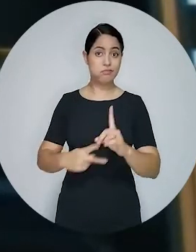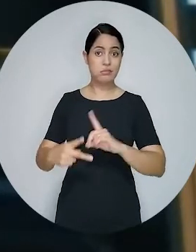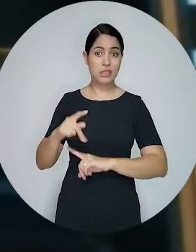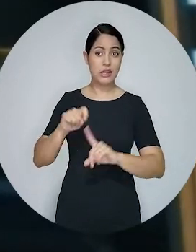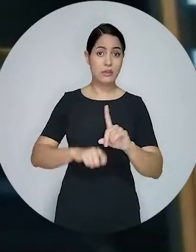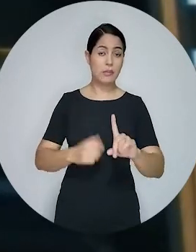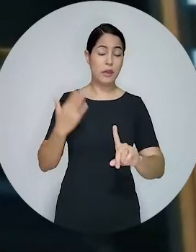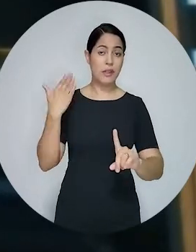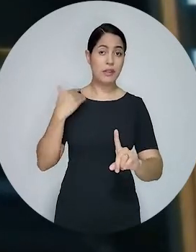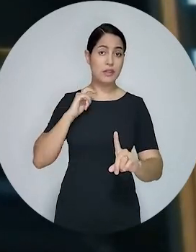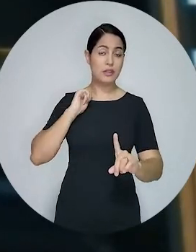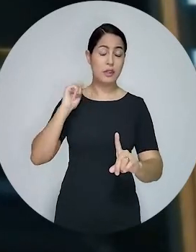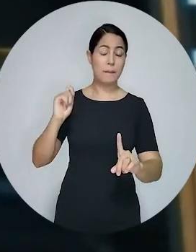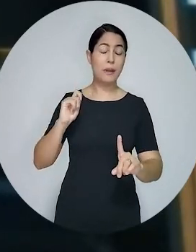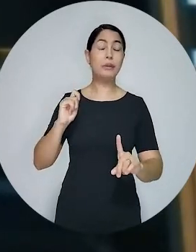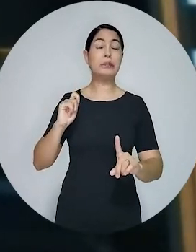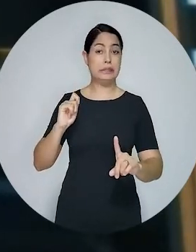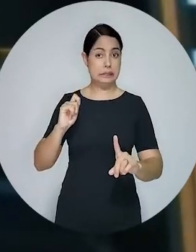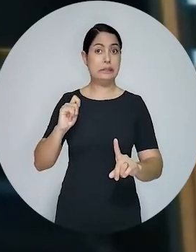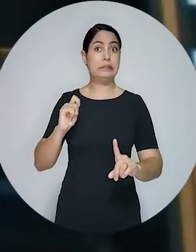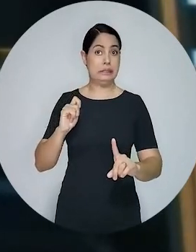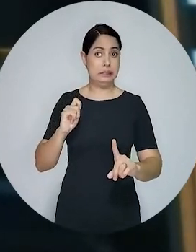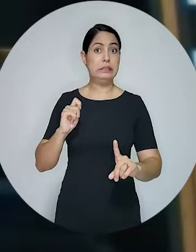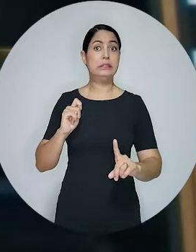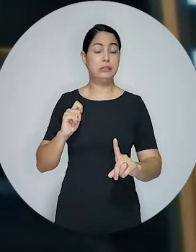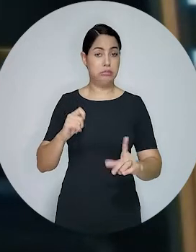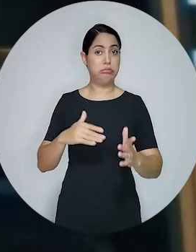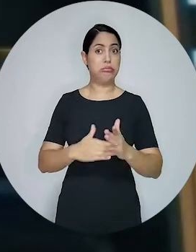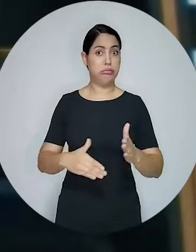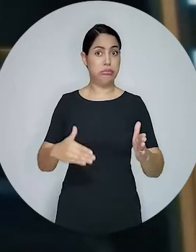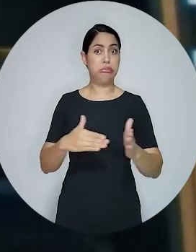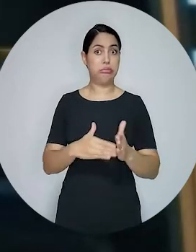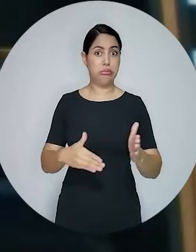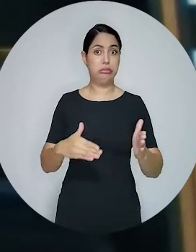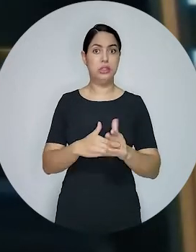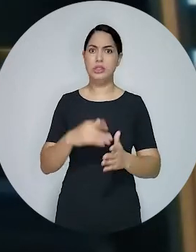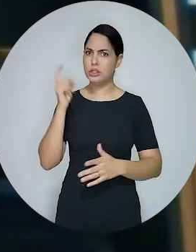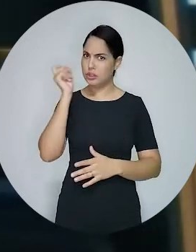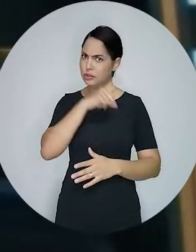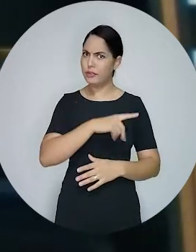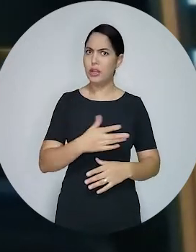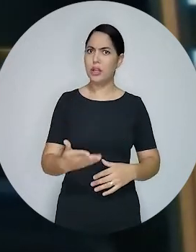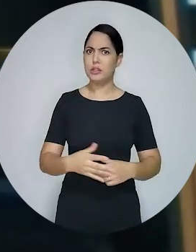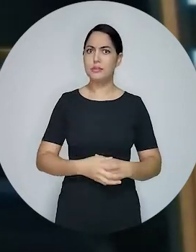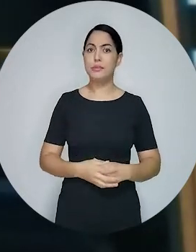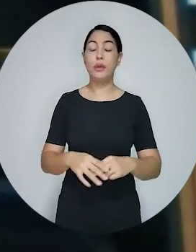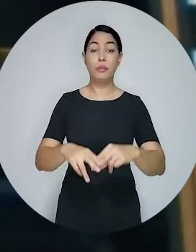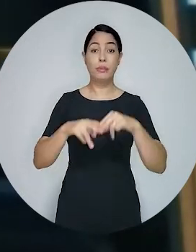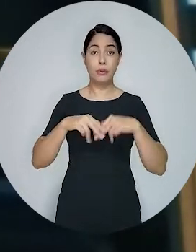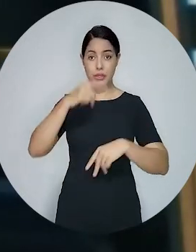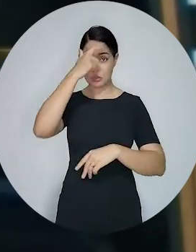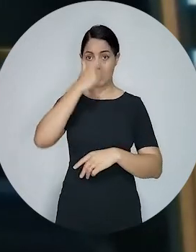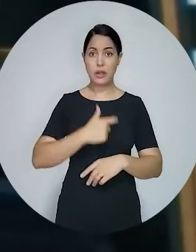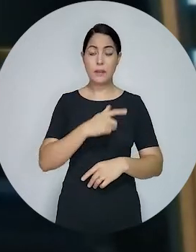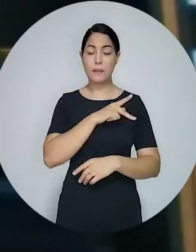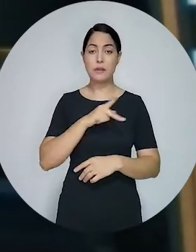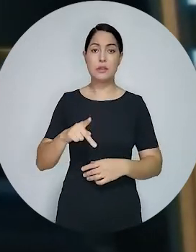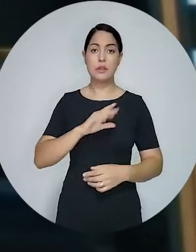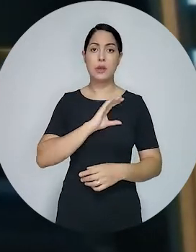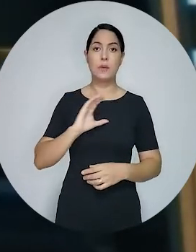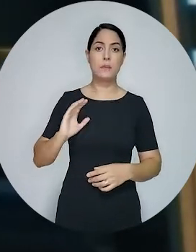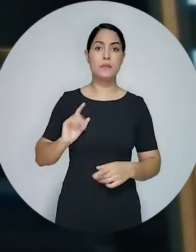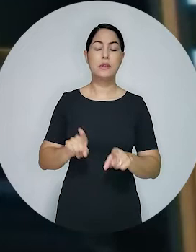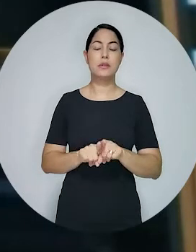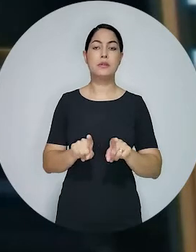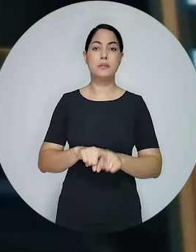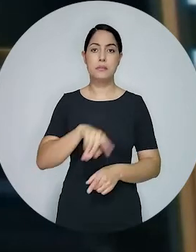advocacia previdenciária. Por isso, no ofício assinado pelo presidente Beto Simonetti, pelo vice-presidente Rafael Horne, por